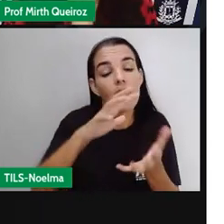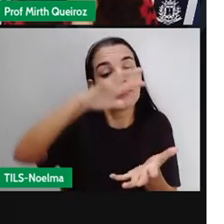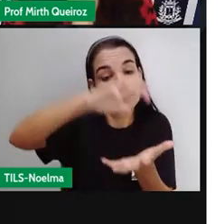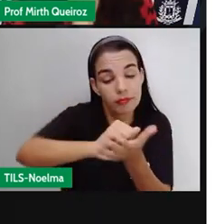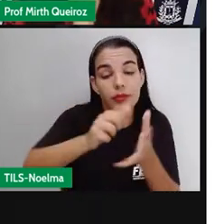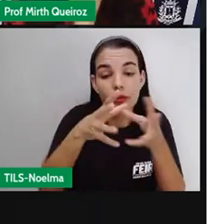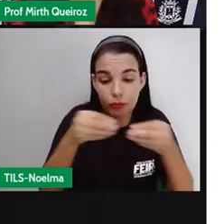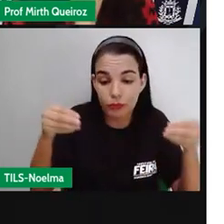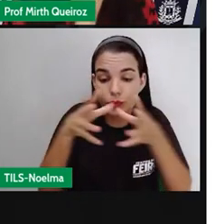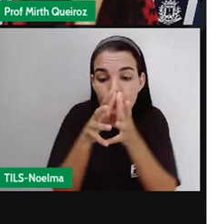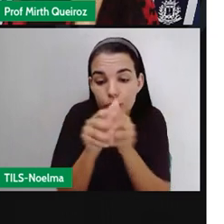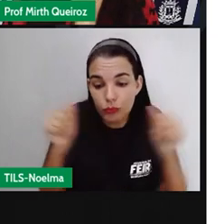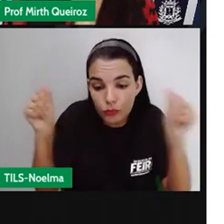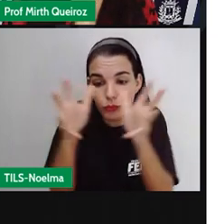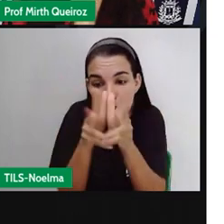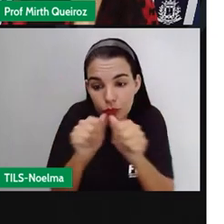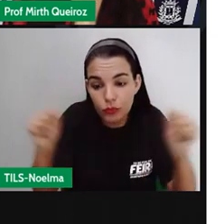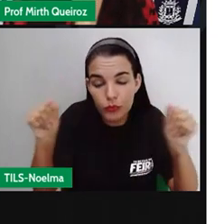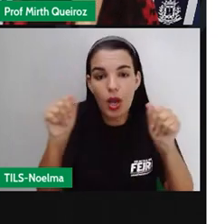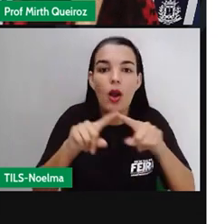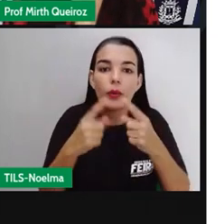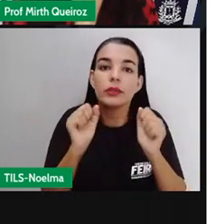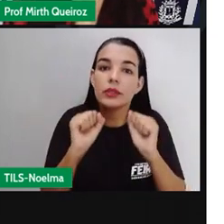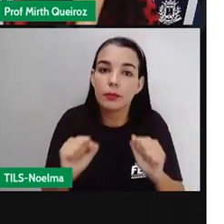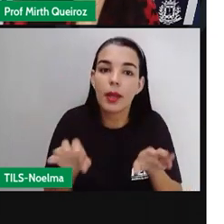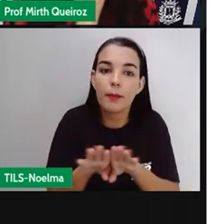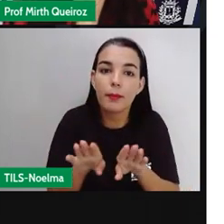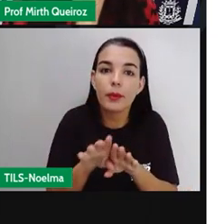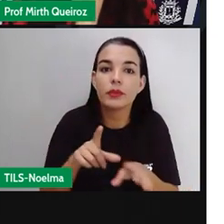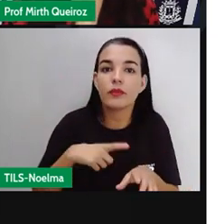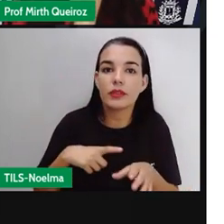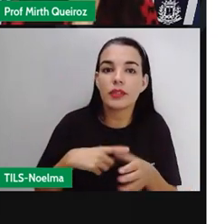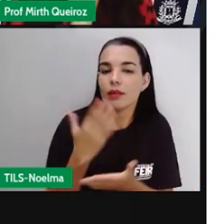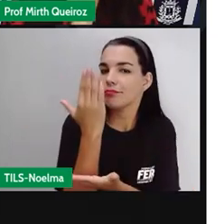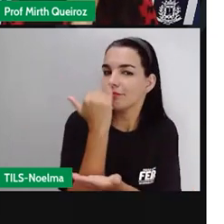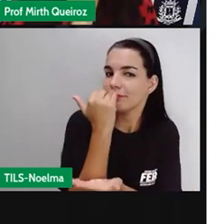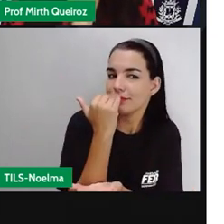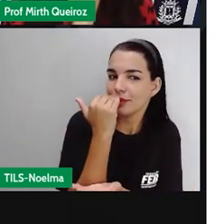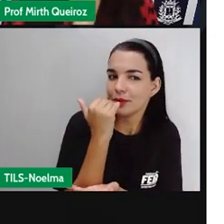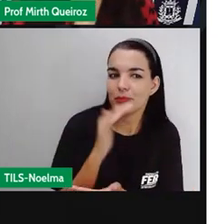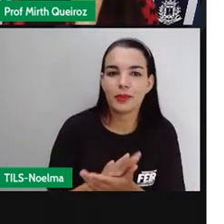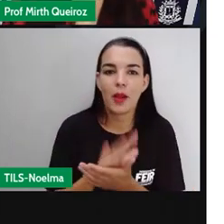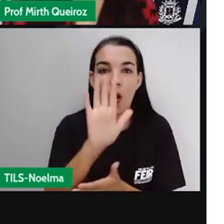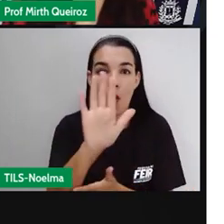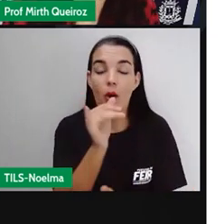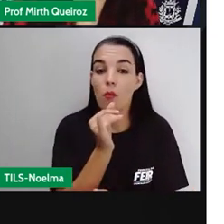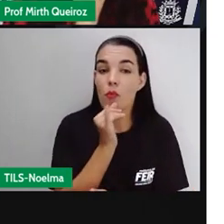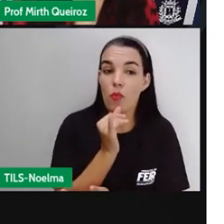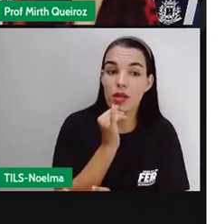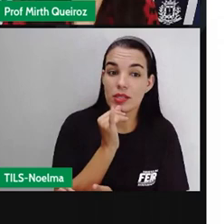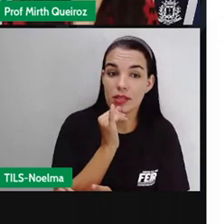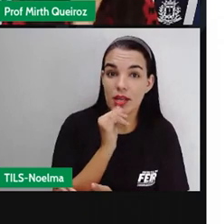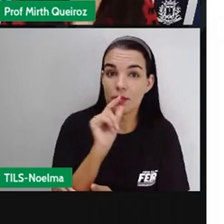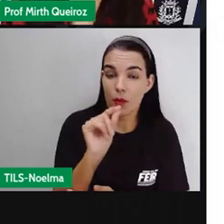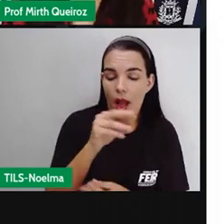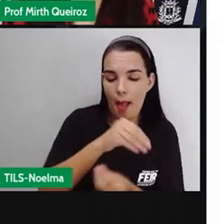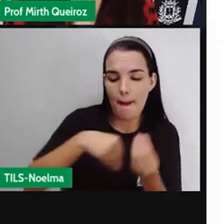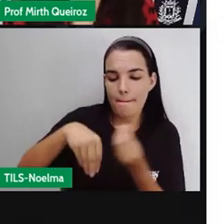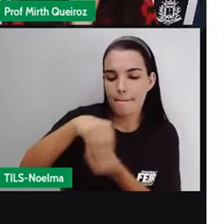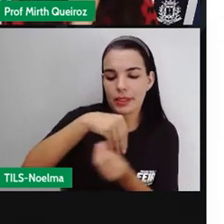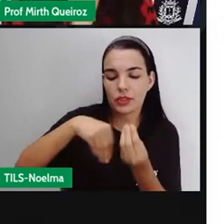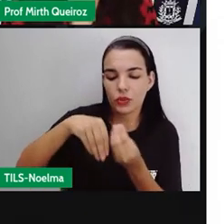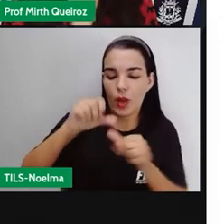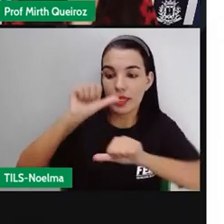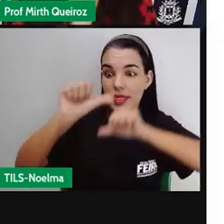pode ser também uma receita. E aqui nós vamos dar para vocês um exemplo de uma mistura